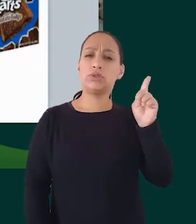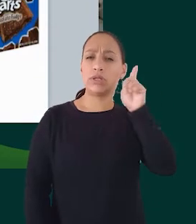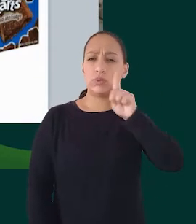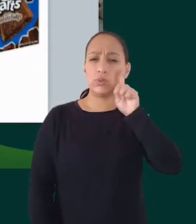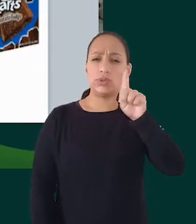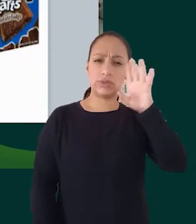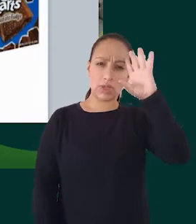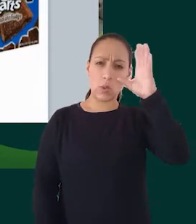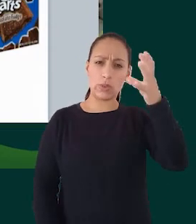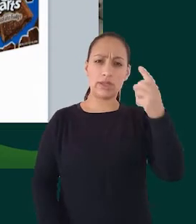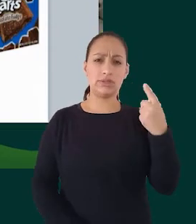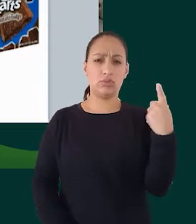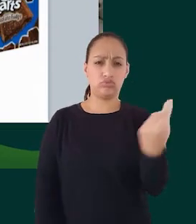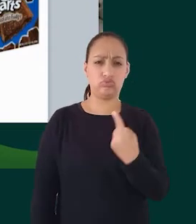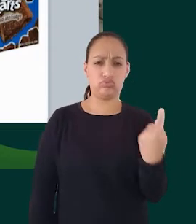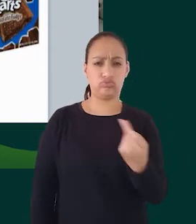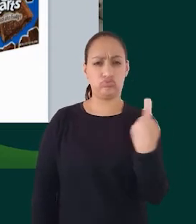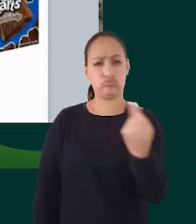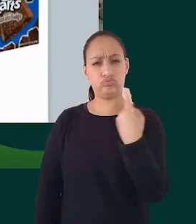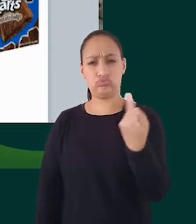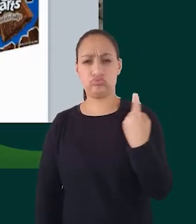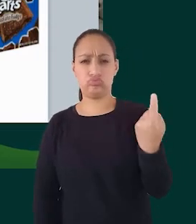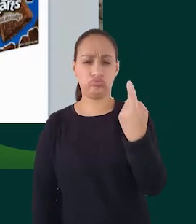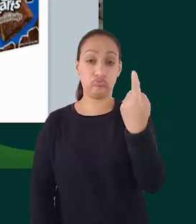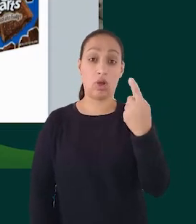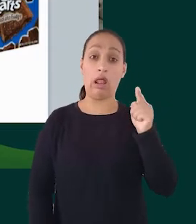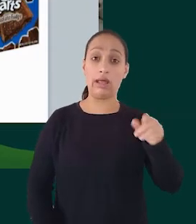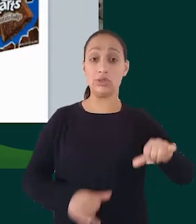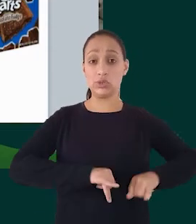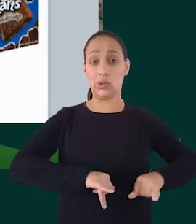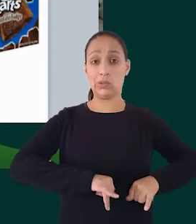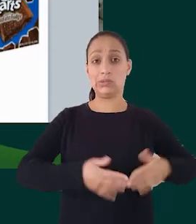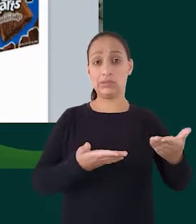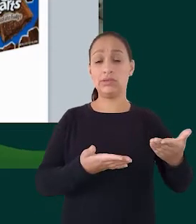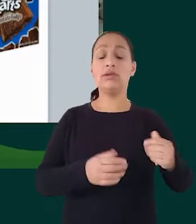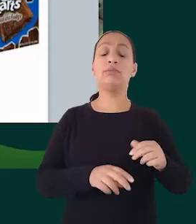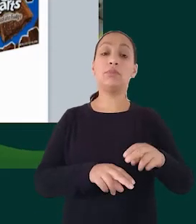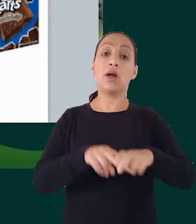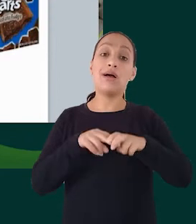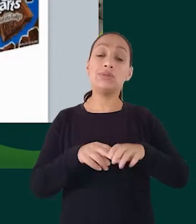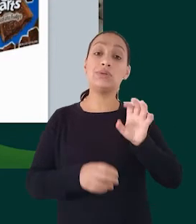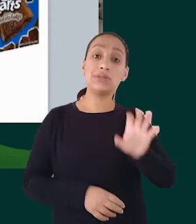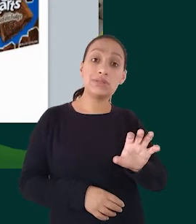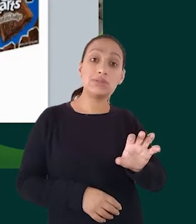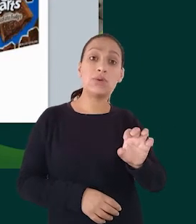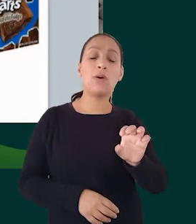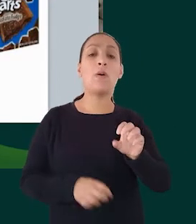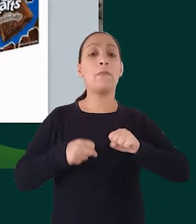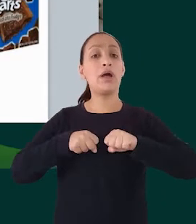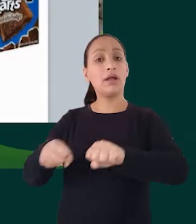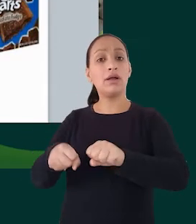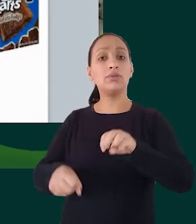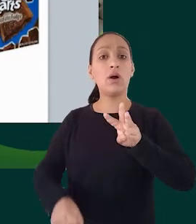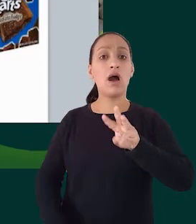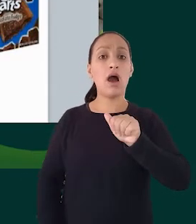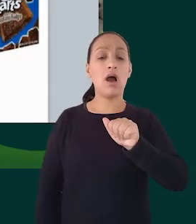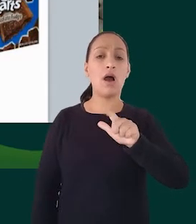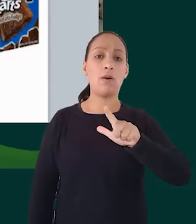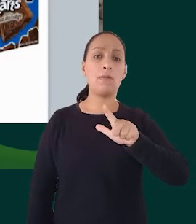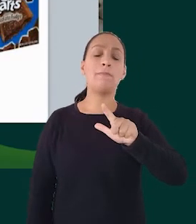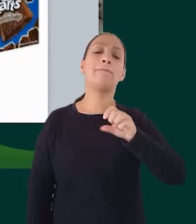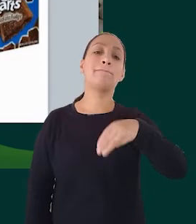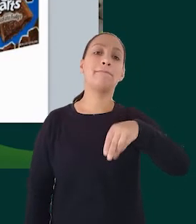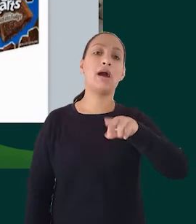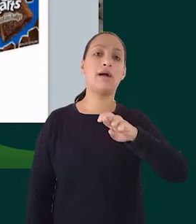E em função disso, o Walmart também aplicou dados em períodos